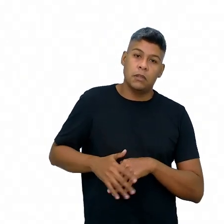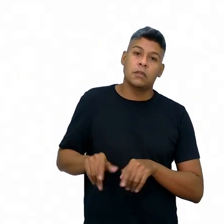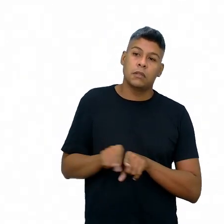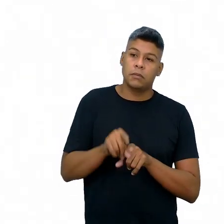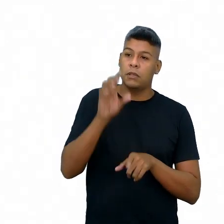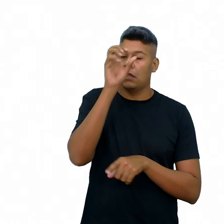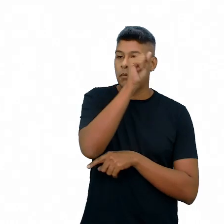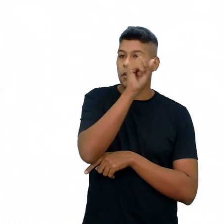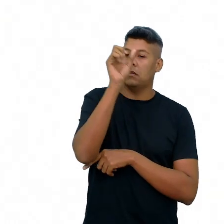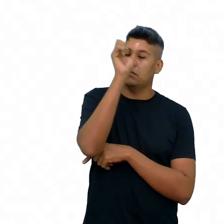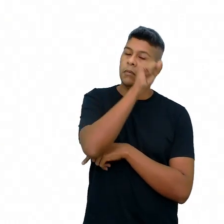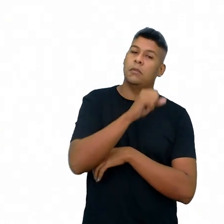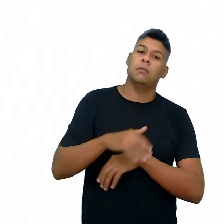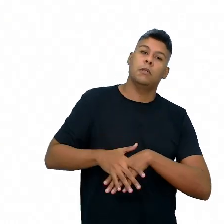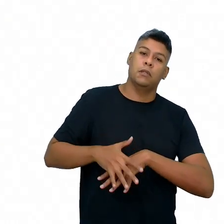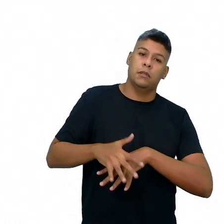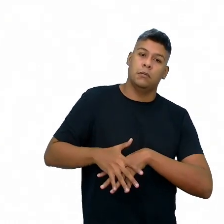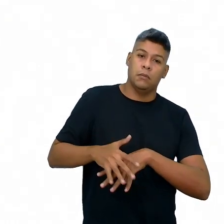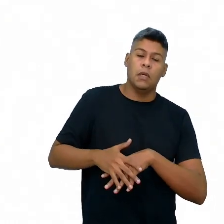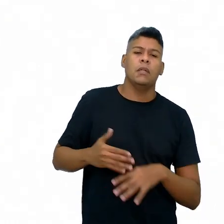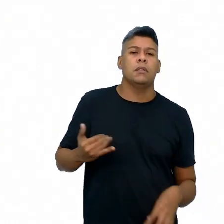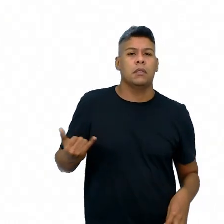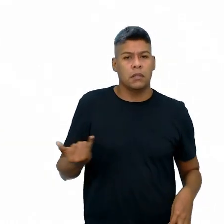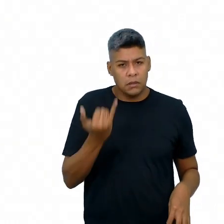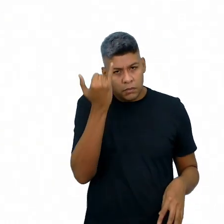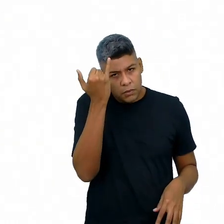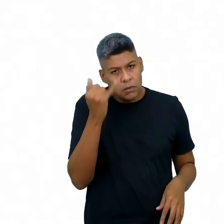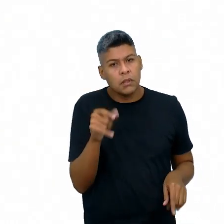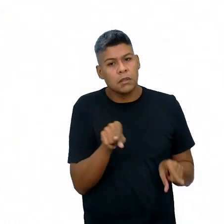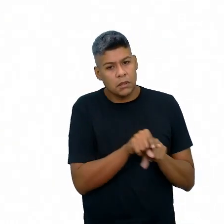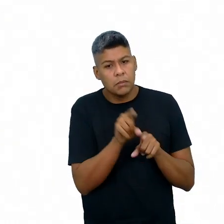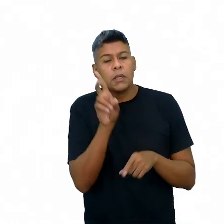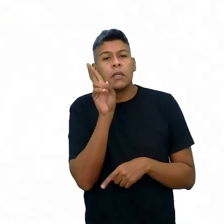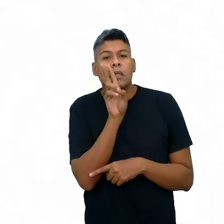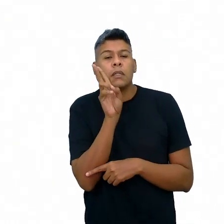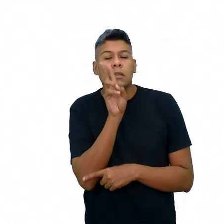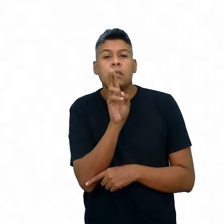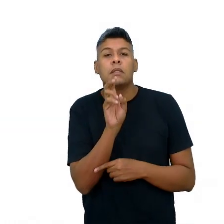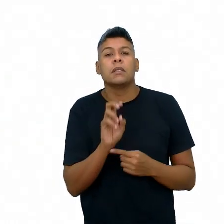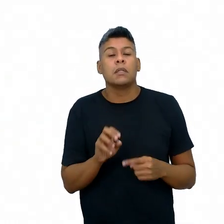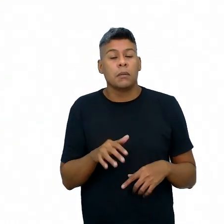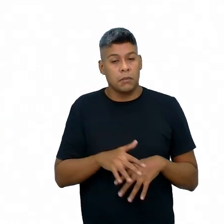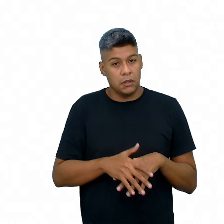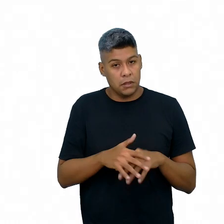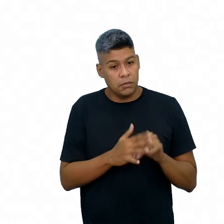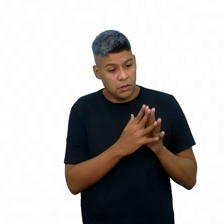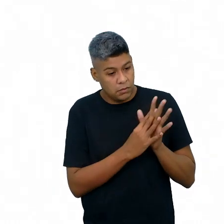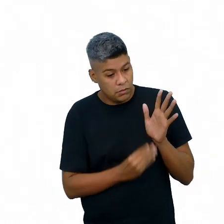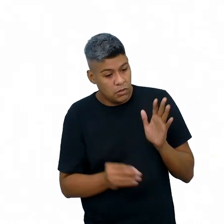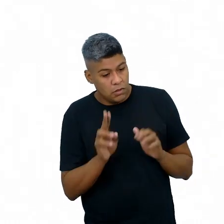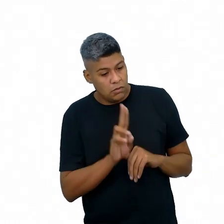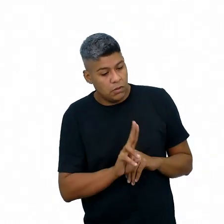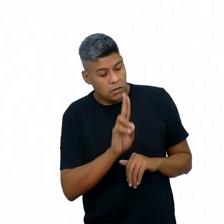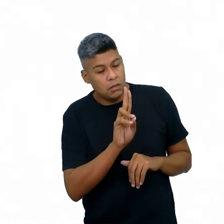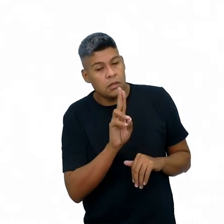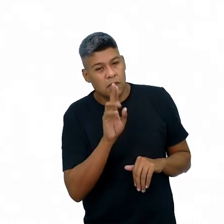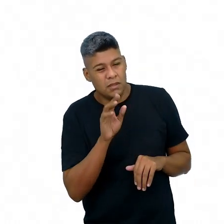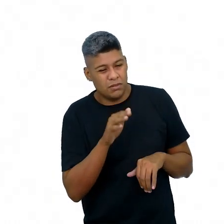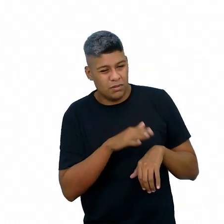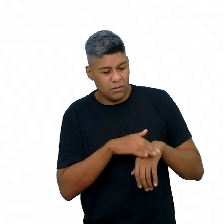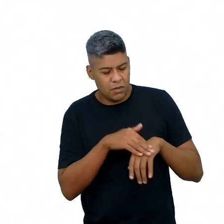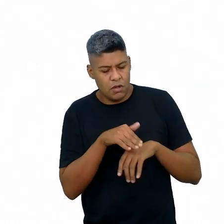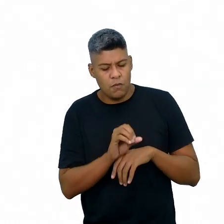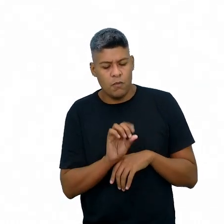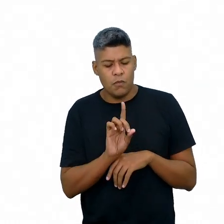na aprendizagem matemática. É importante a gente ressaltar que esses modelos matemáticos, utilizar dessa modelagem